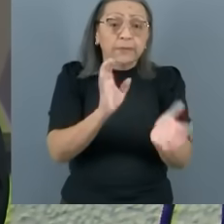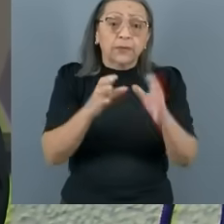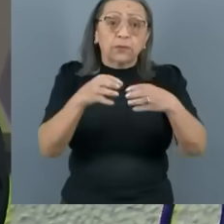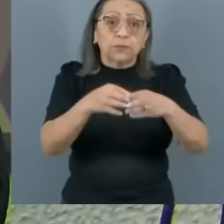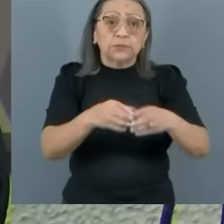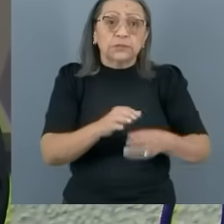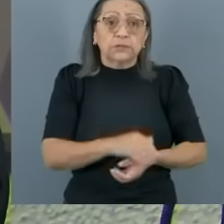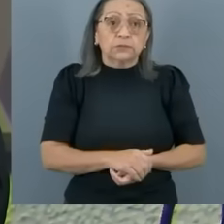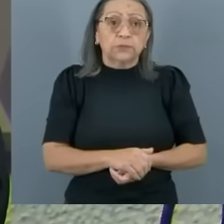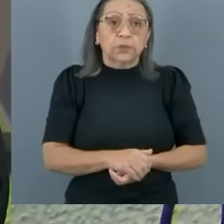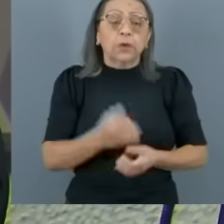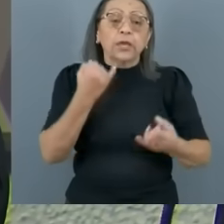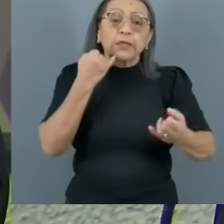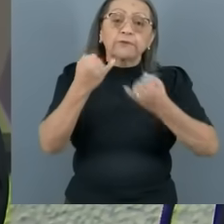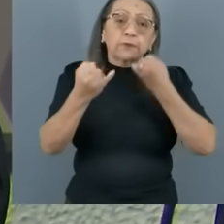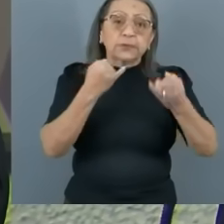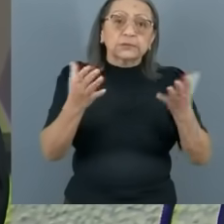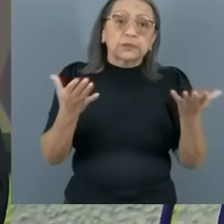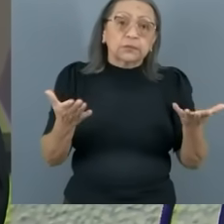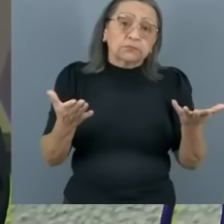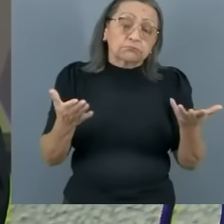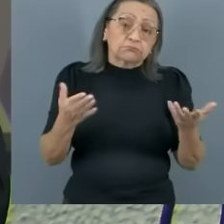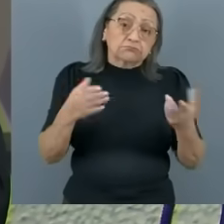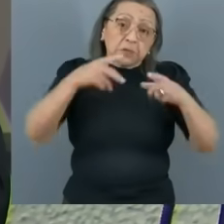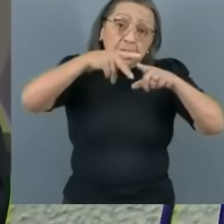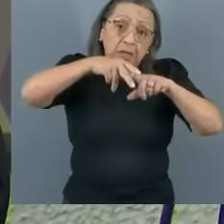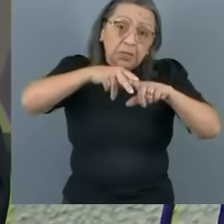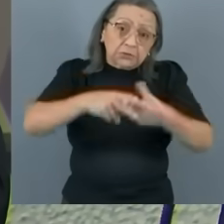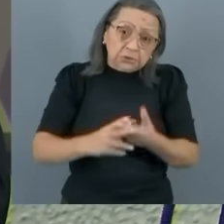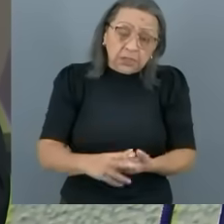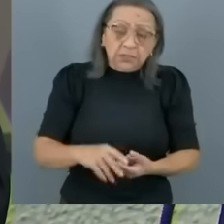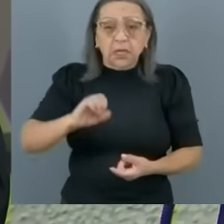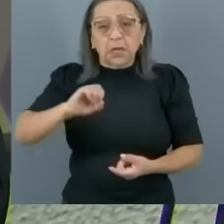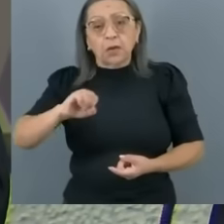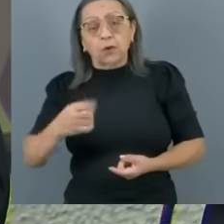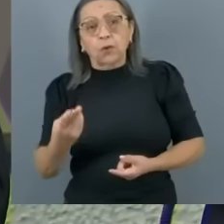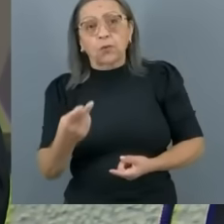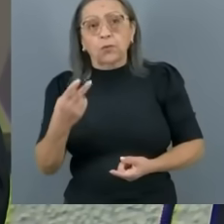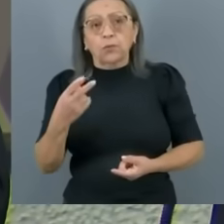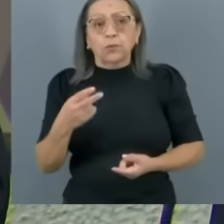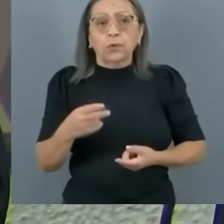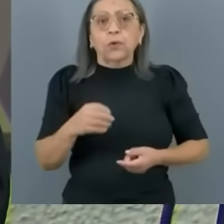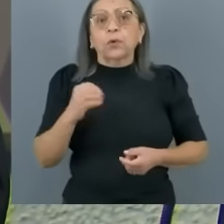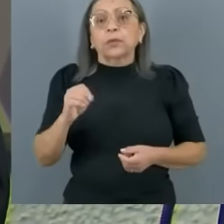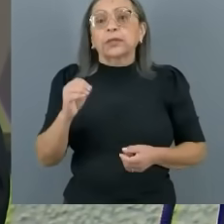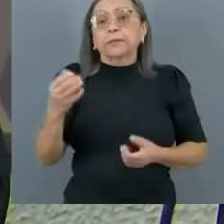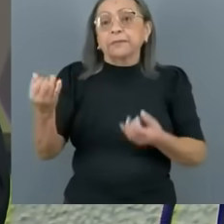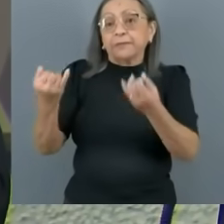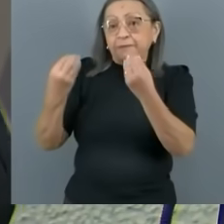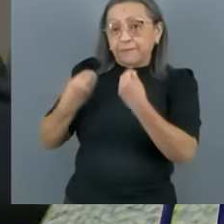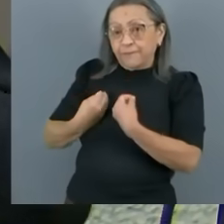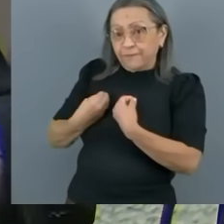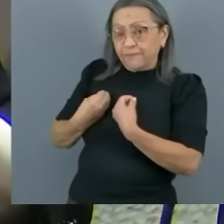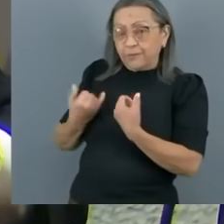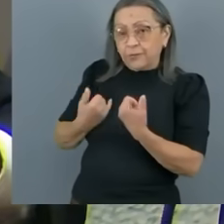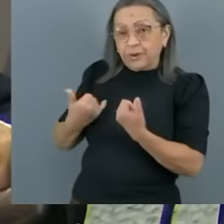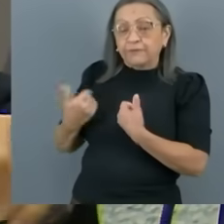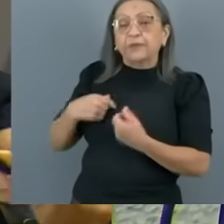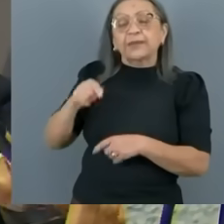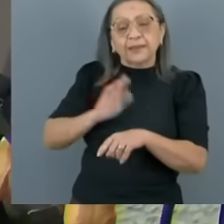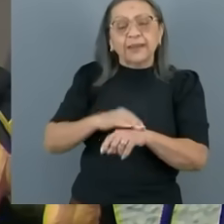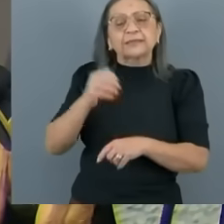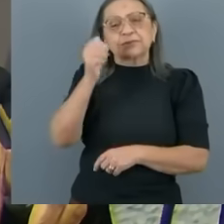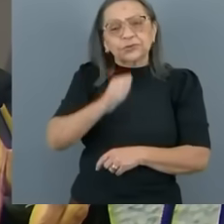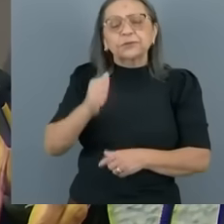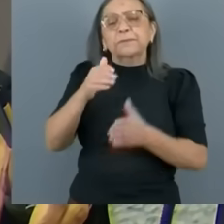comissão com a informação retificada ou a situação. O que me foi passado foram que as entidades pediram a